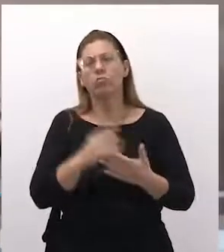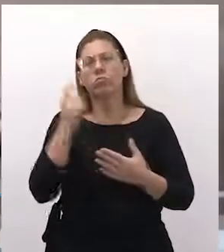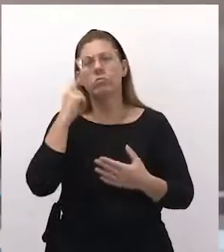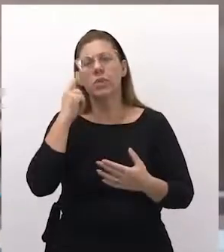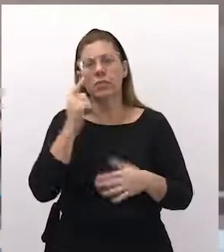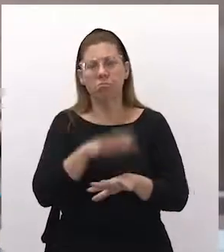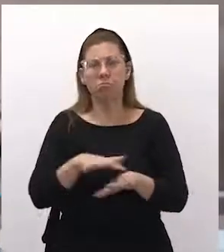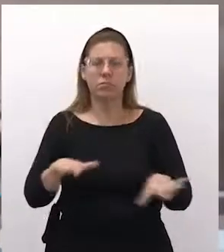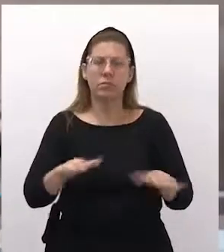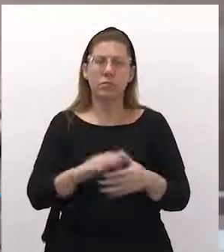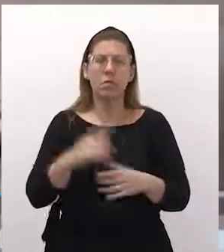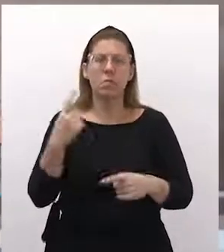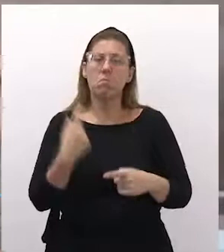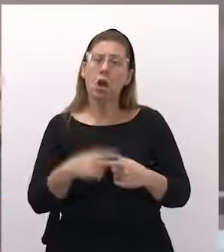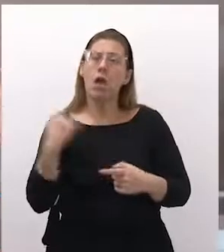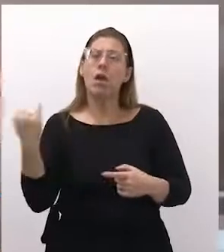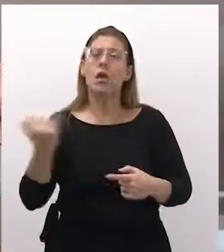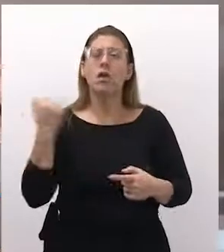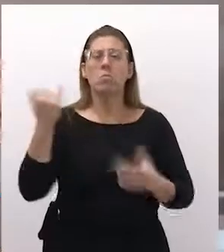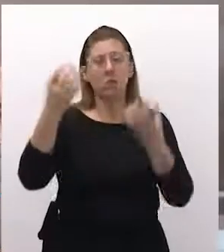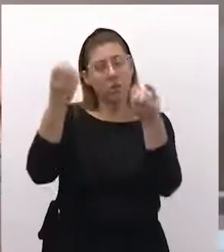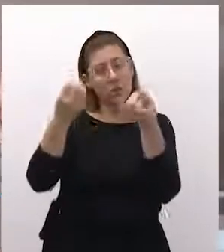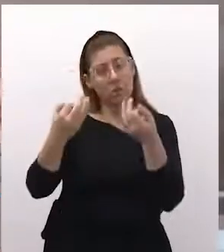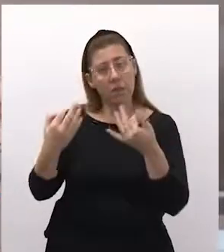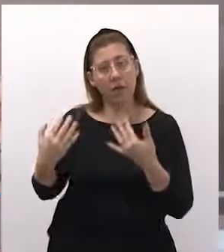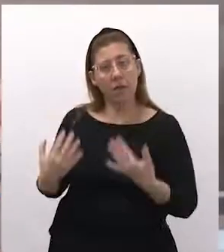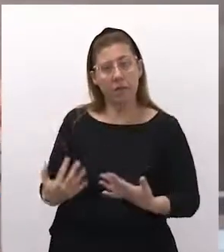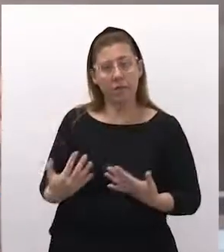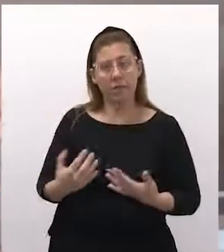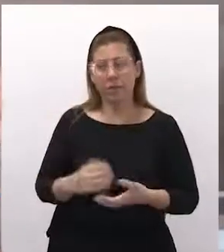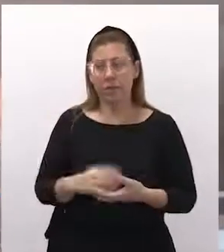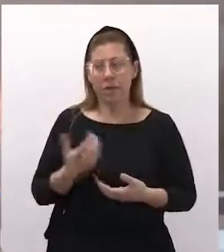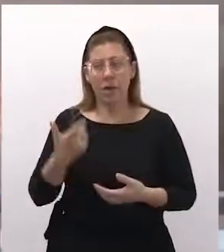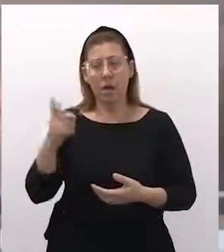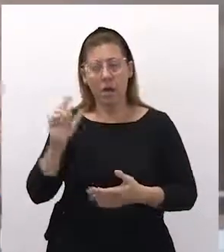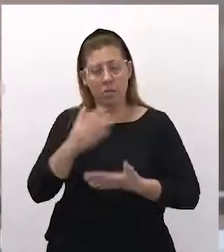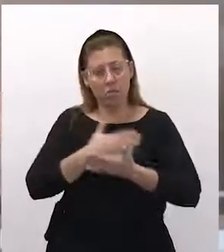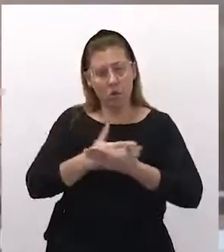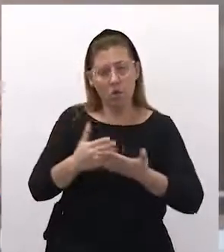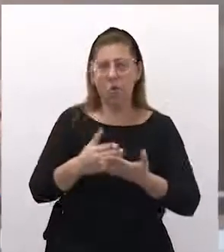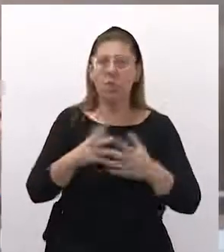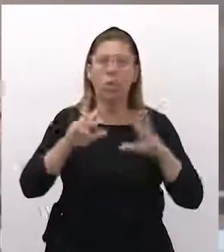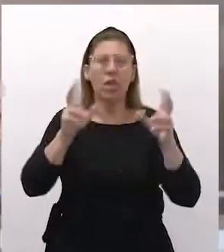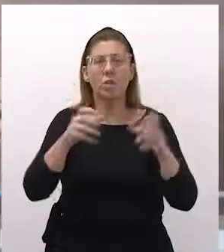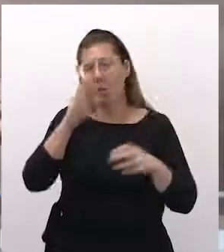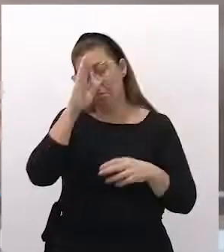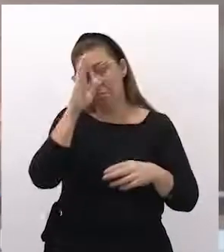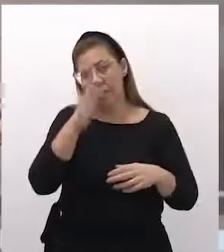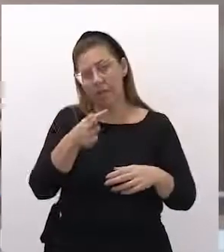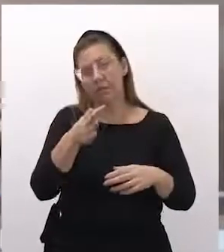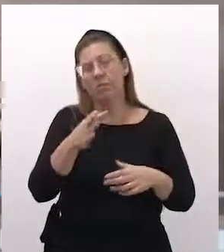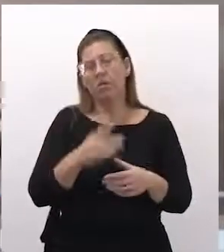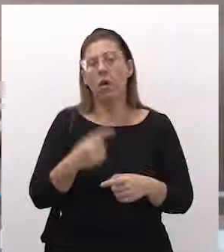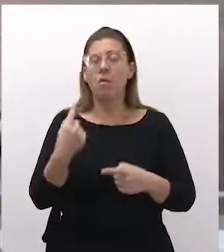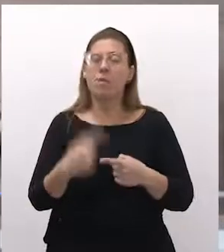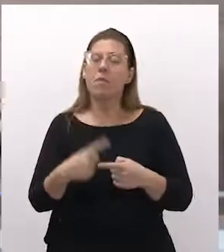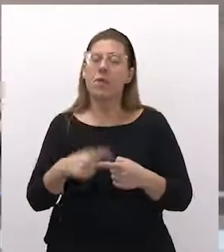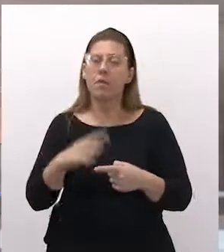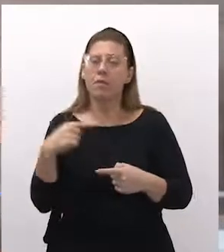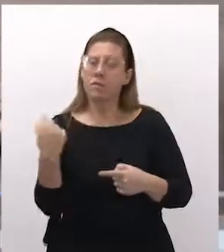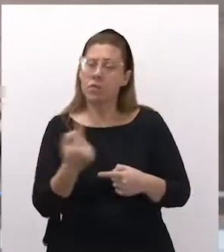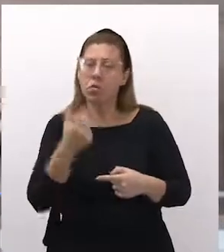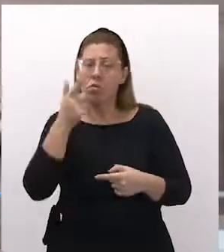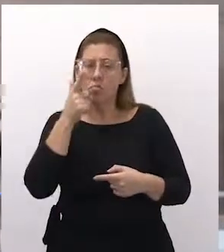Porque eu acho que vai ser importante eu explicar isso antes de entrar no tema principal em si, porque daí vocês vão